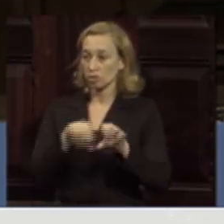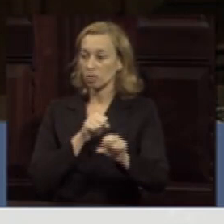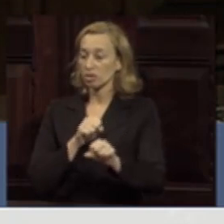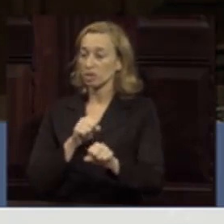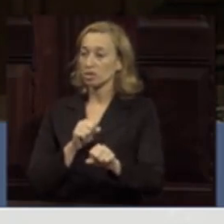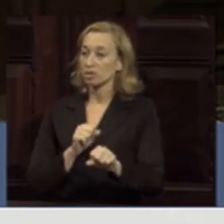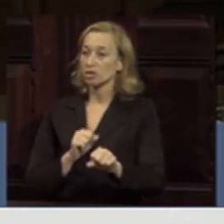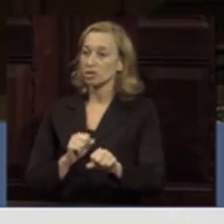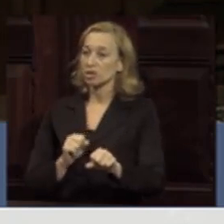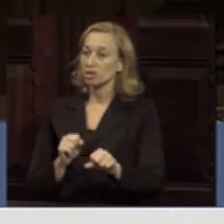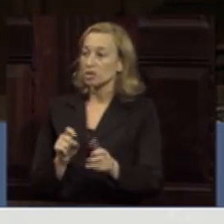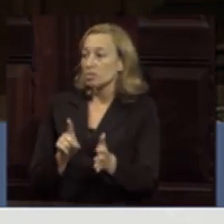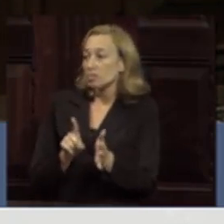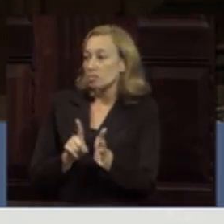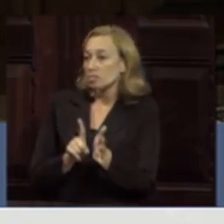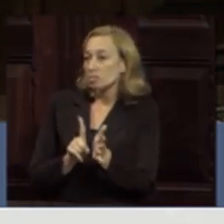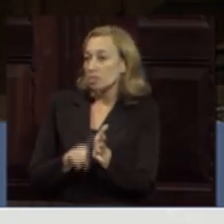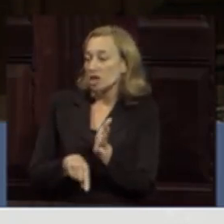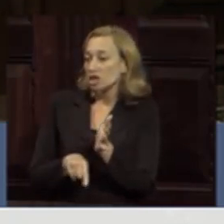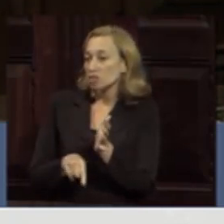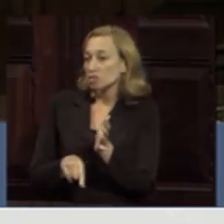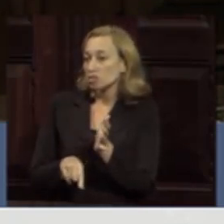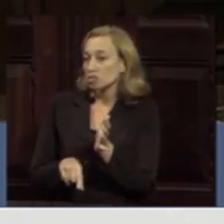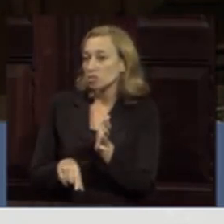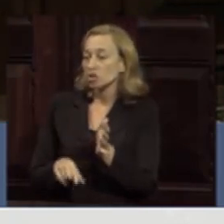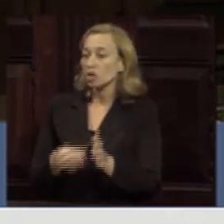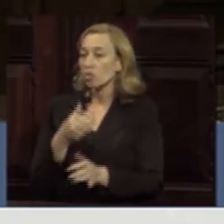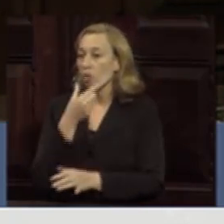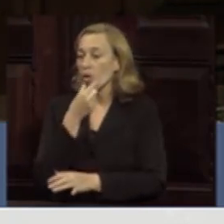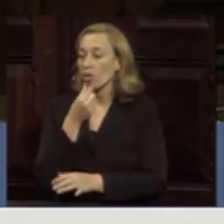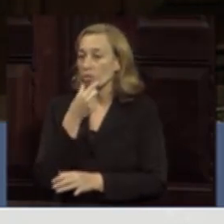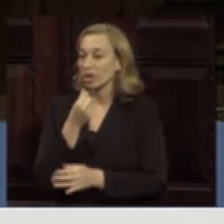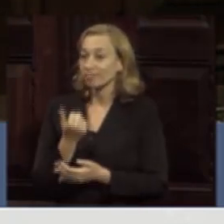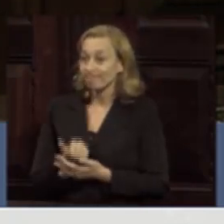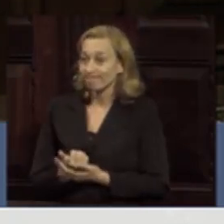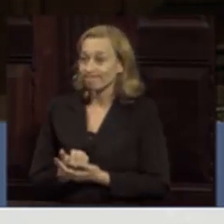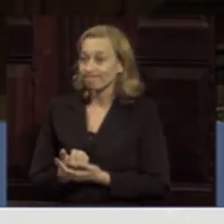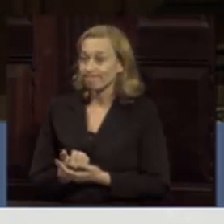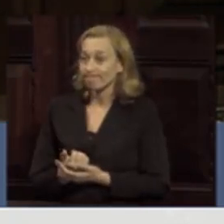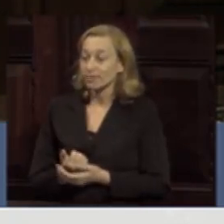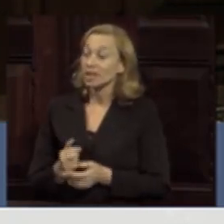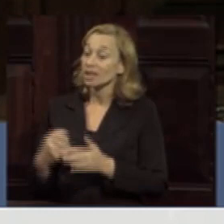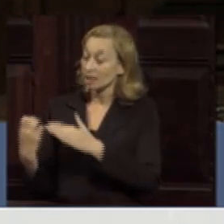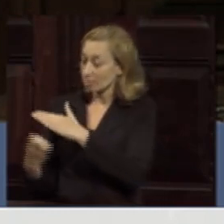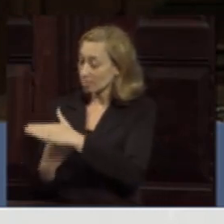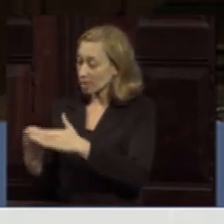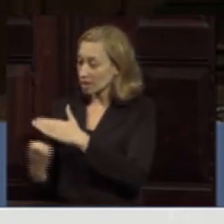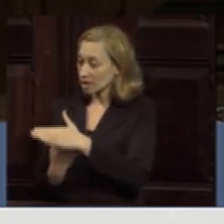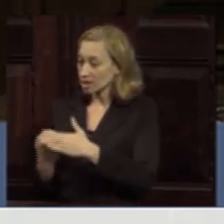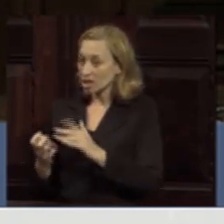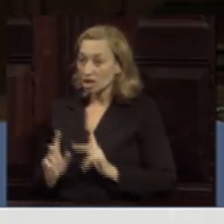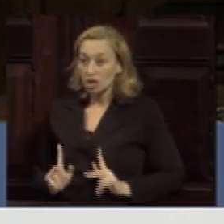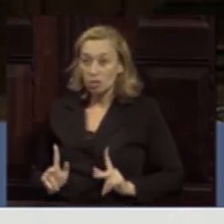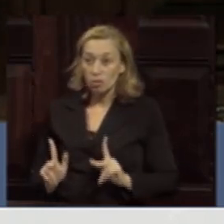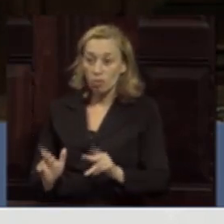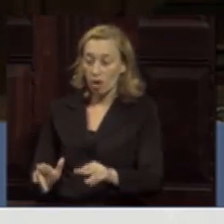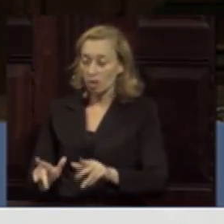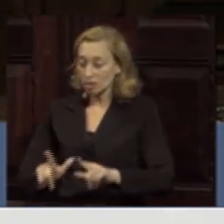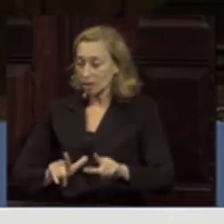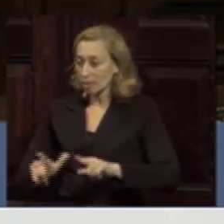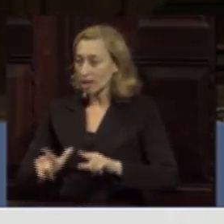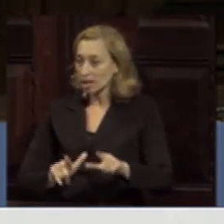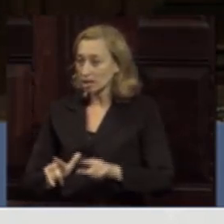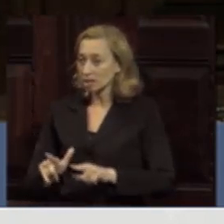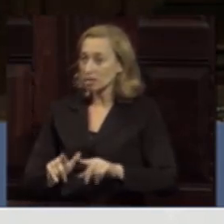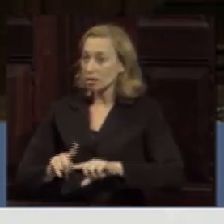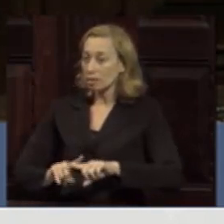ganham 75% do salário que os homens percebem. Na mesma empresa, com a mesma escolaridade, fazendo as mesmas